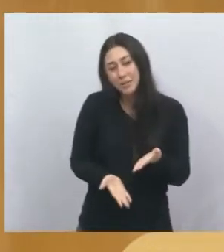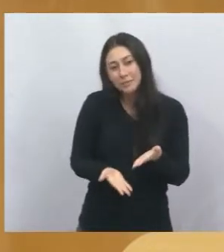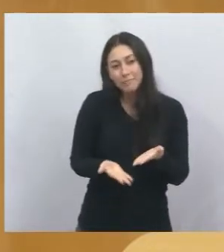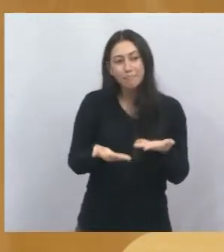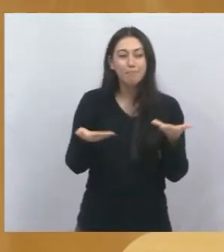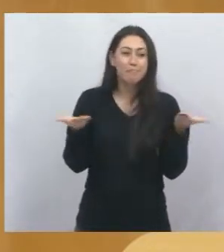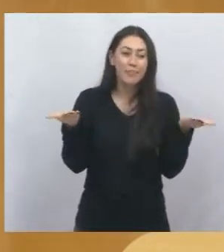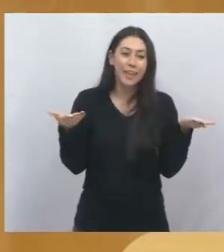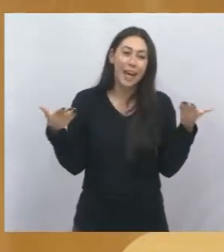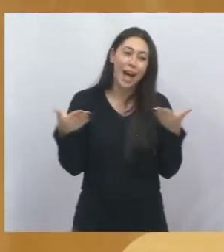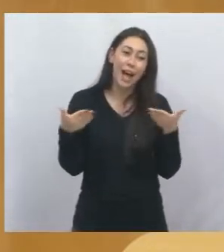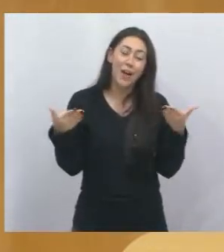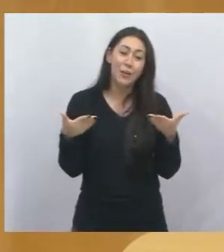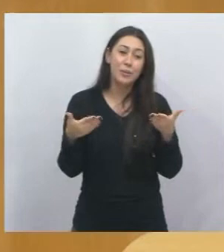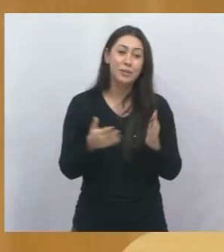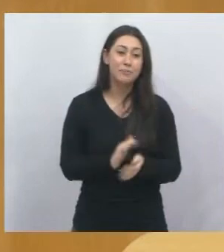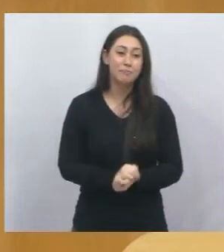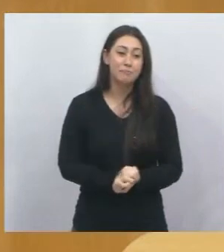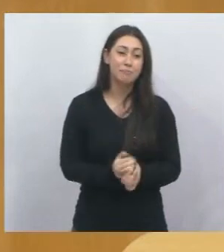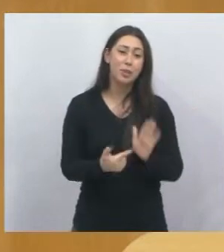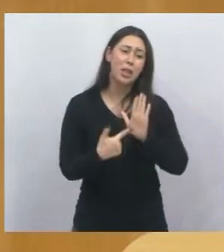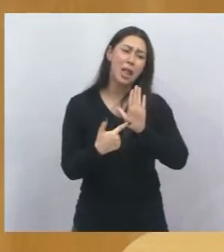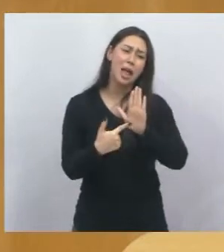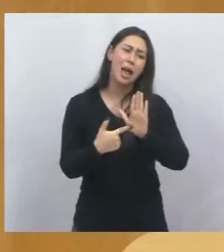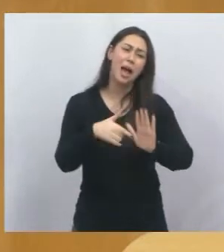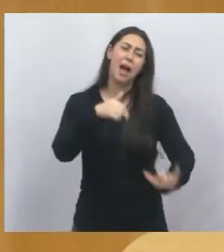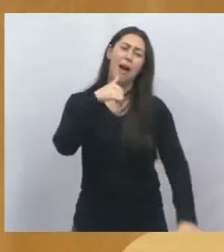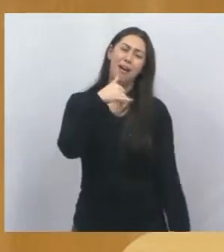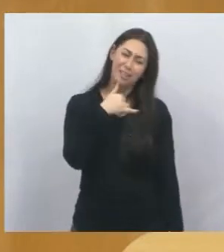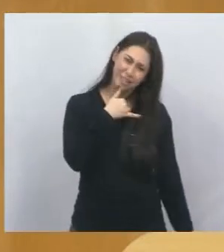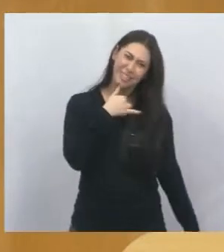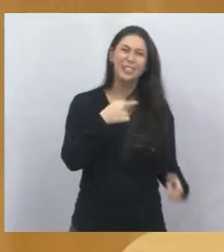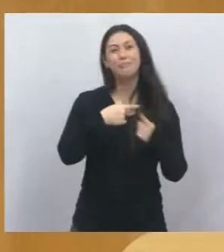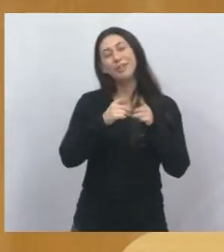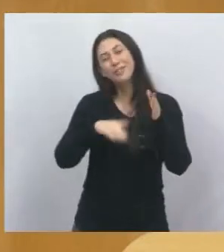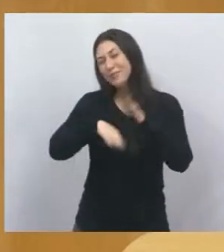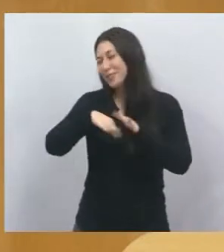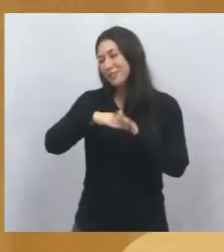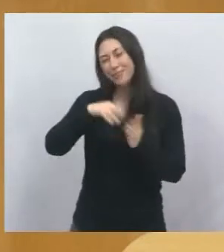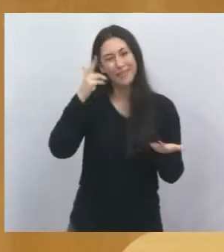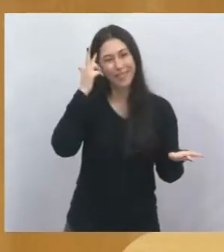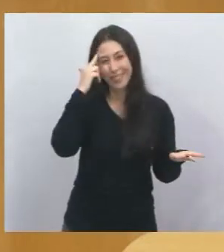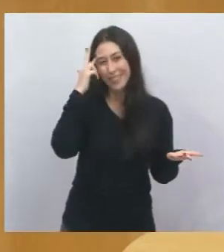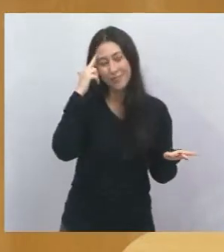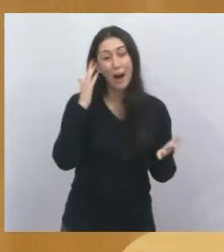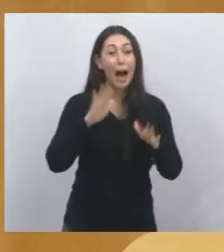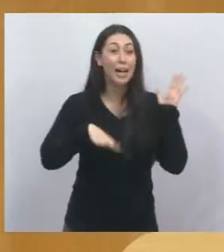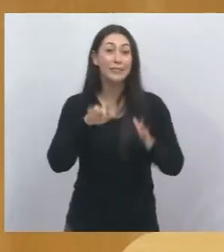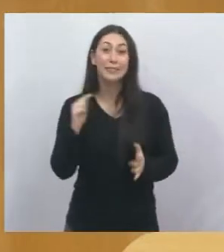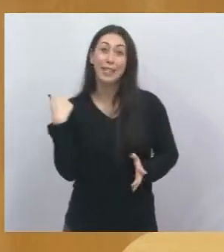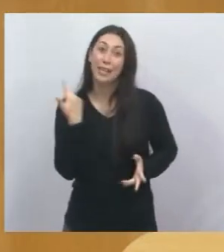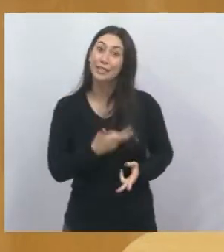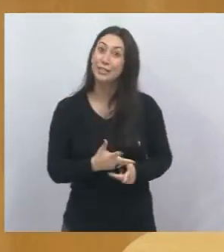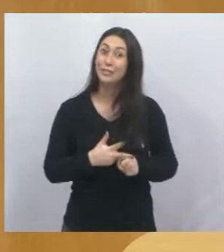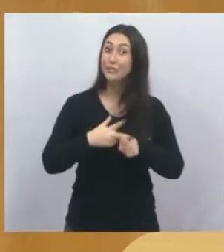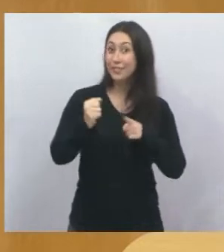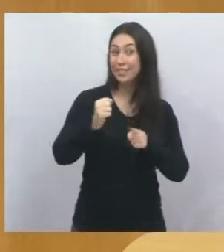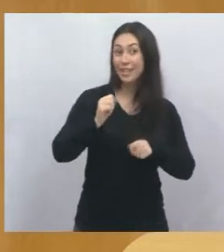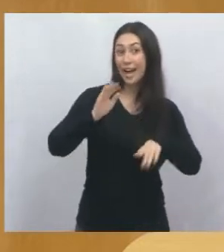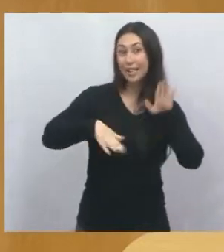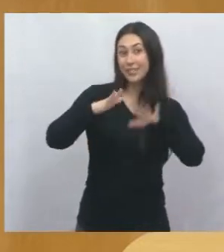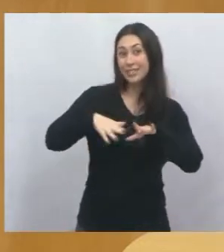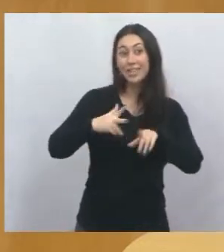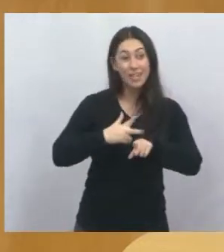aqui nessa casa hoje com muita tristeza, mas futebol é assim mesmo, Arildo. Um dia a gente ganha e o outro a gente